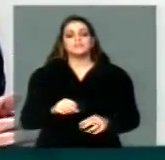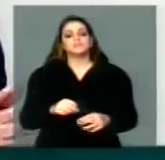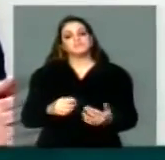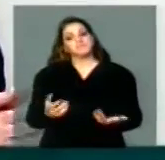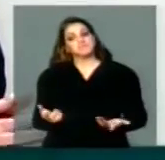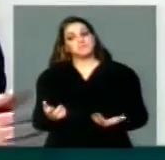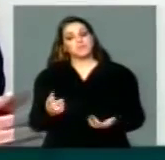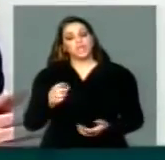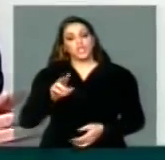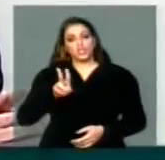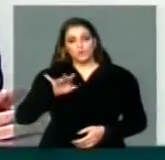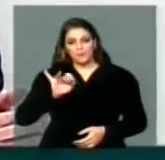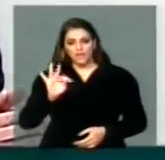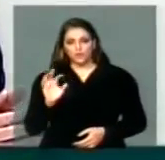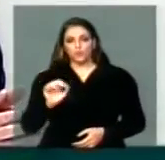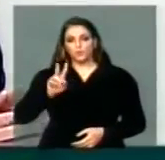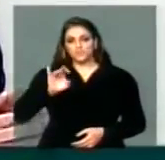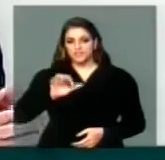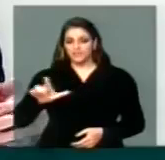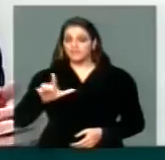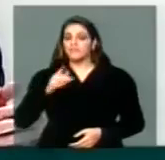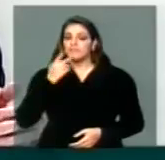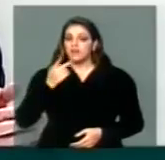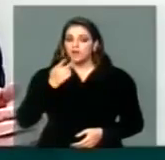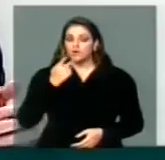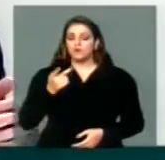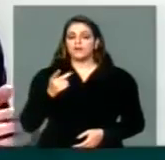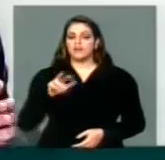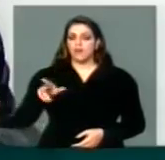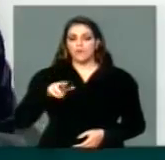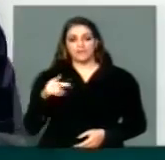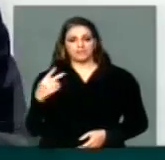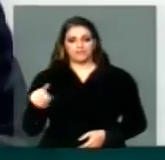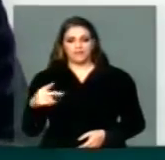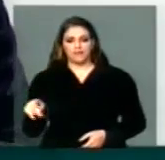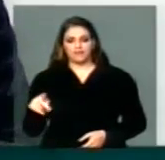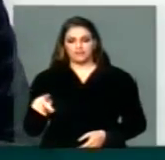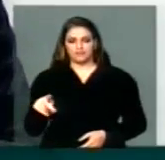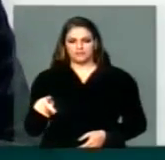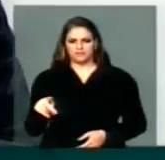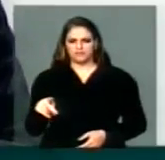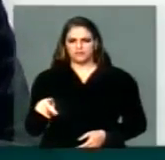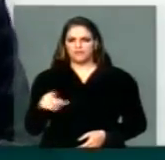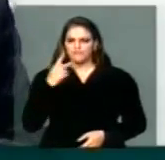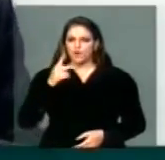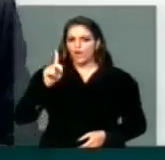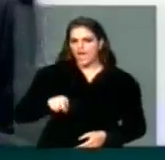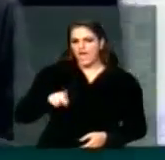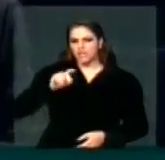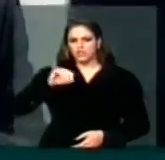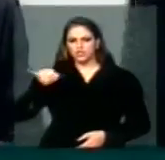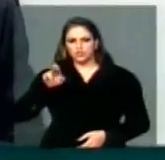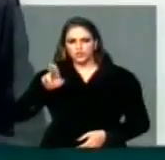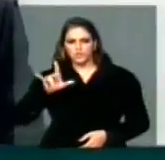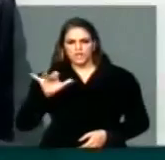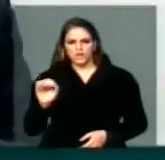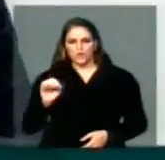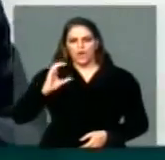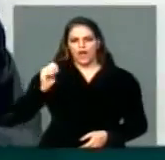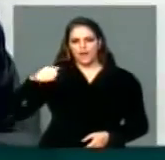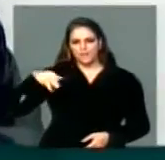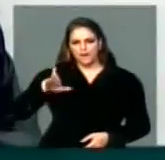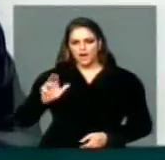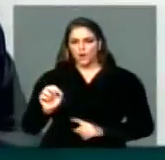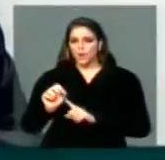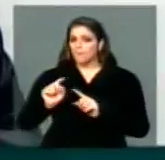a fatos não do conhecimento dele, e que ele se supõe ter sido dito pelo senhor Júlio Camargo, e o senhor Júlio Camargo na delação